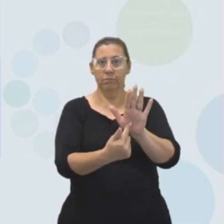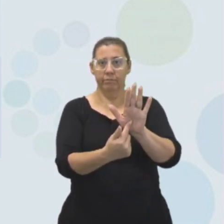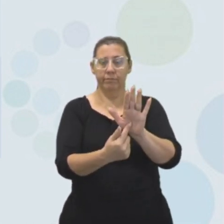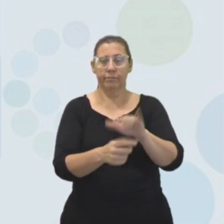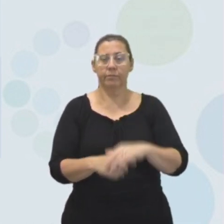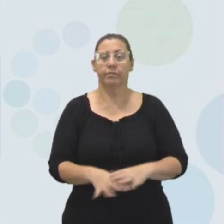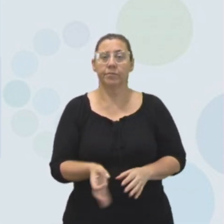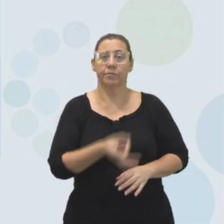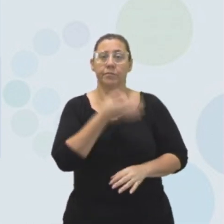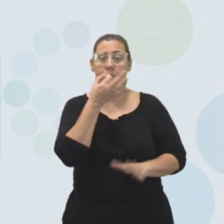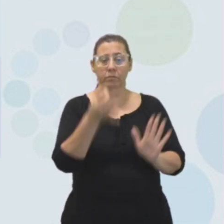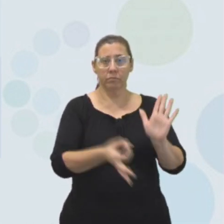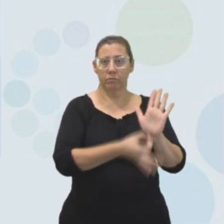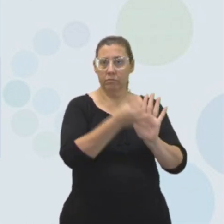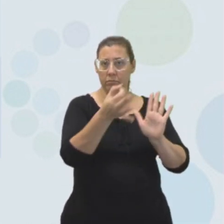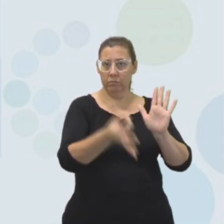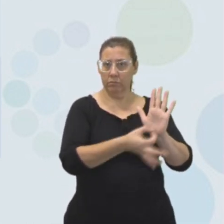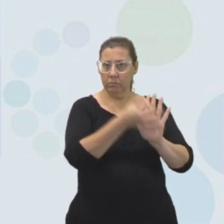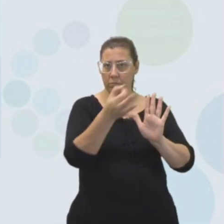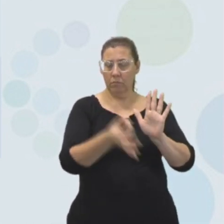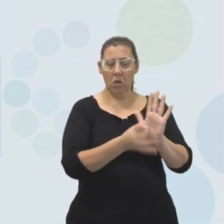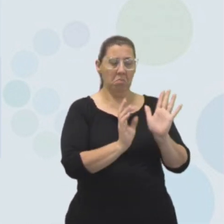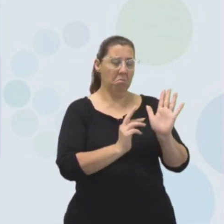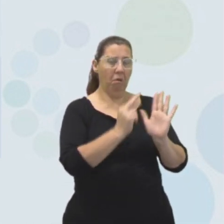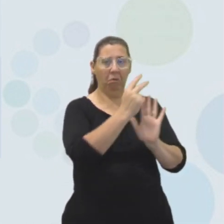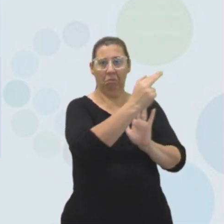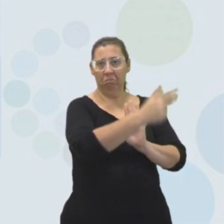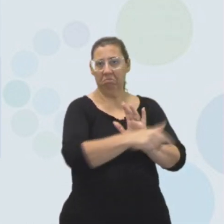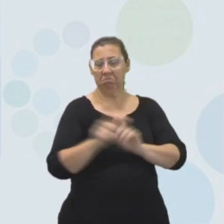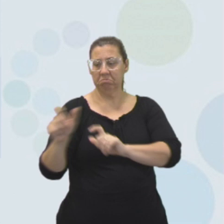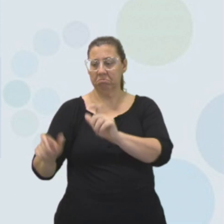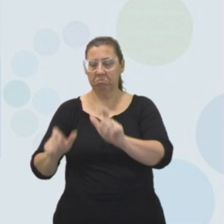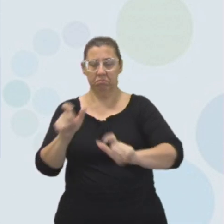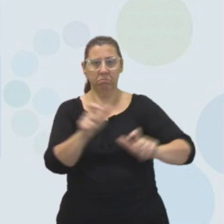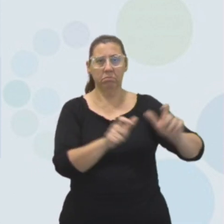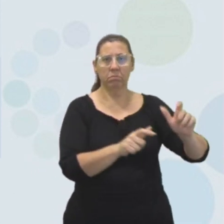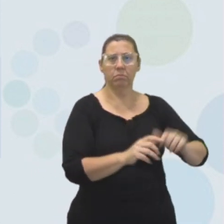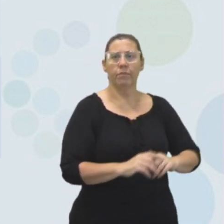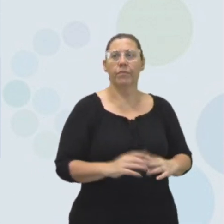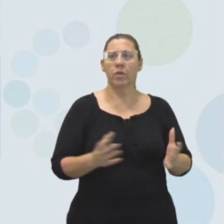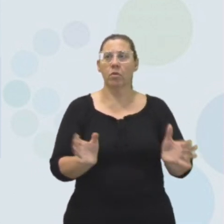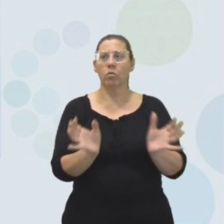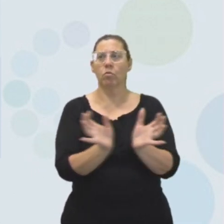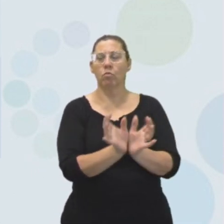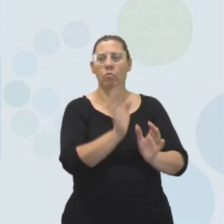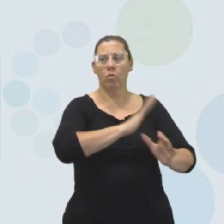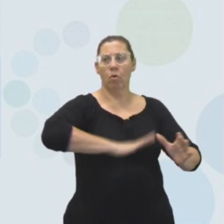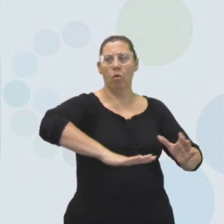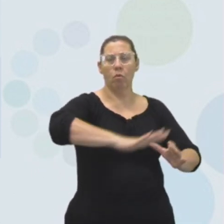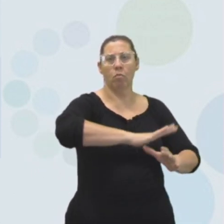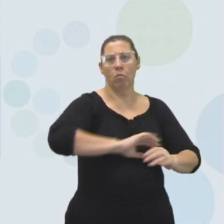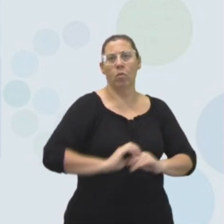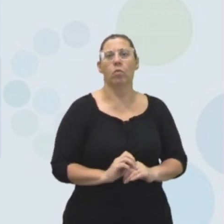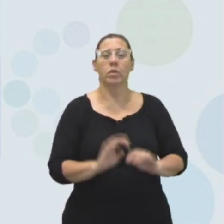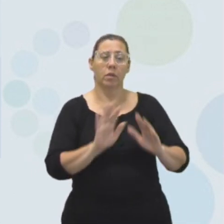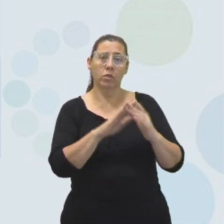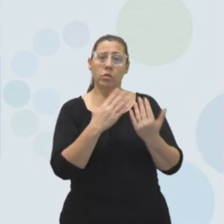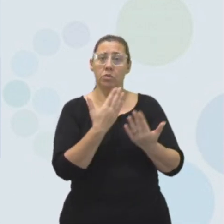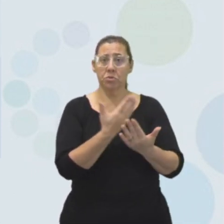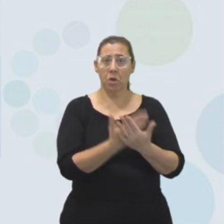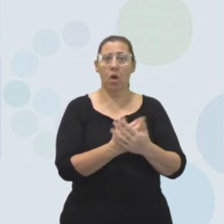a opinião de uma ou mais duas pessoas, a expressão da comunidade, a expressão da